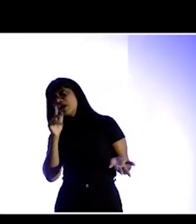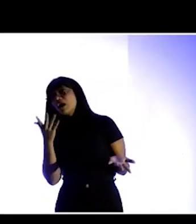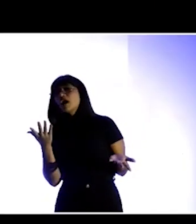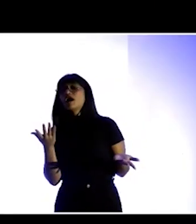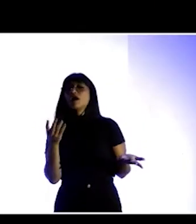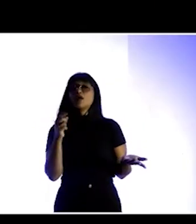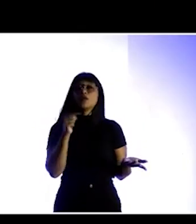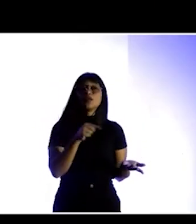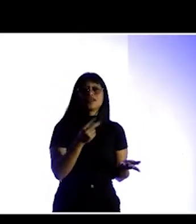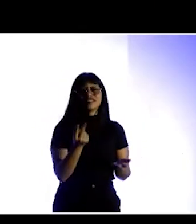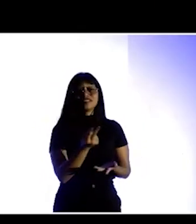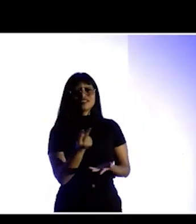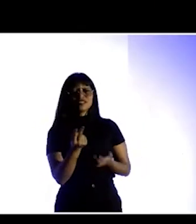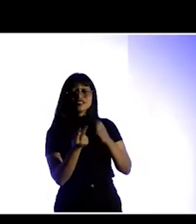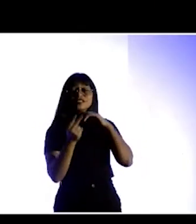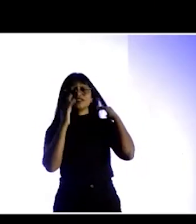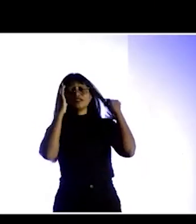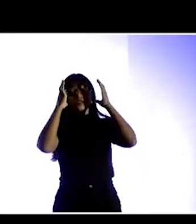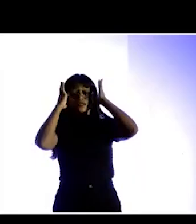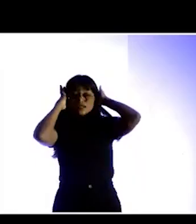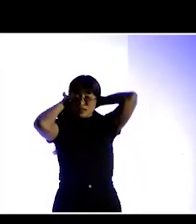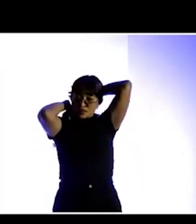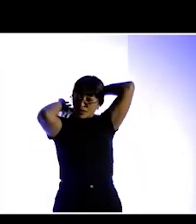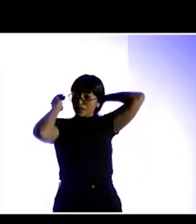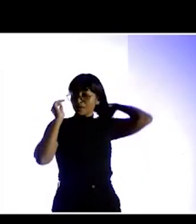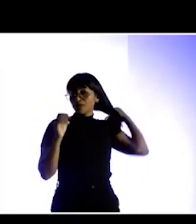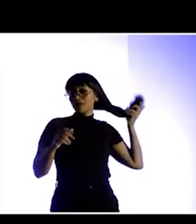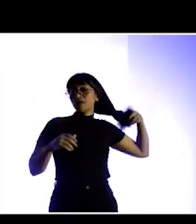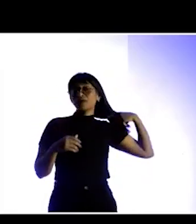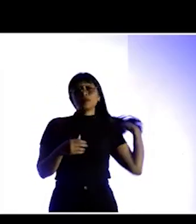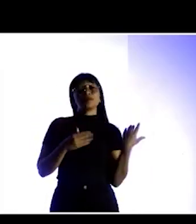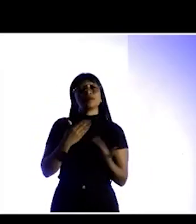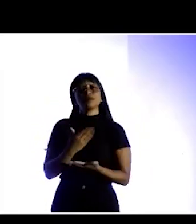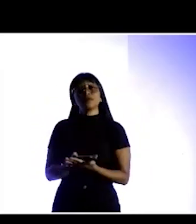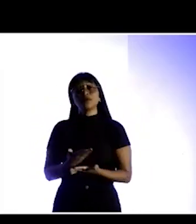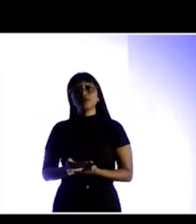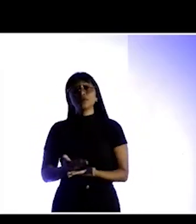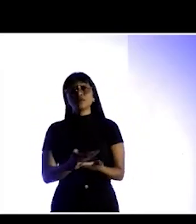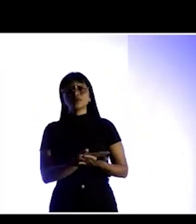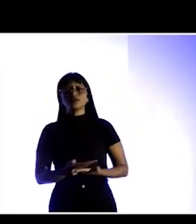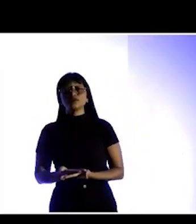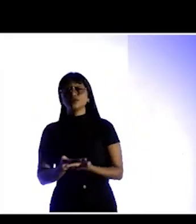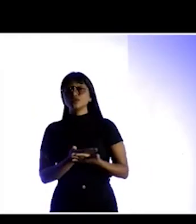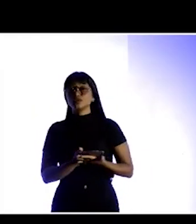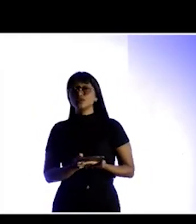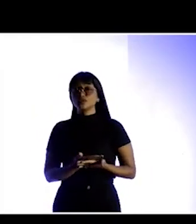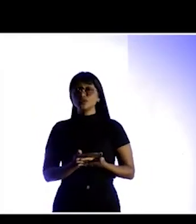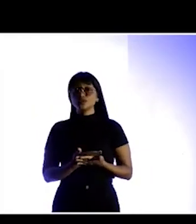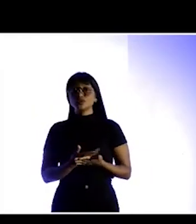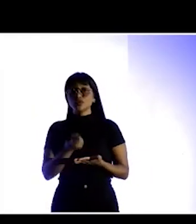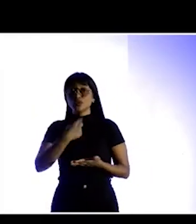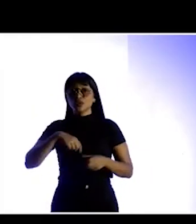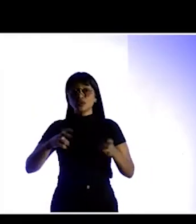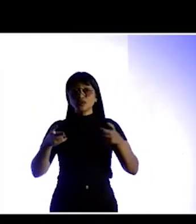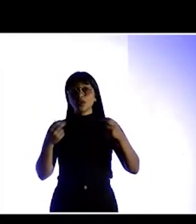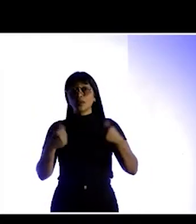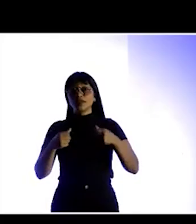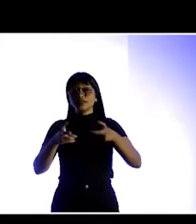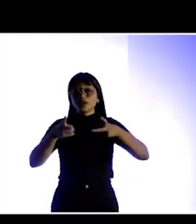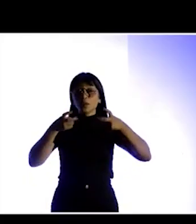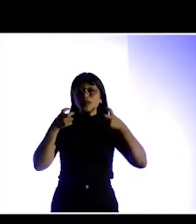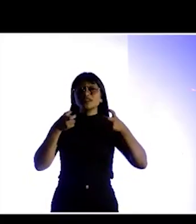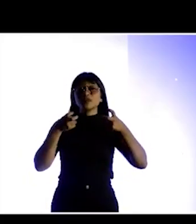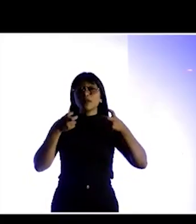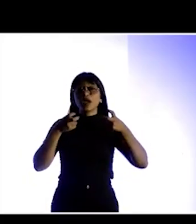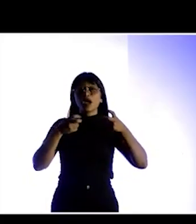E isso é feito, né, partindo do princípio de qual é o nosso nível atual de segurança hídrica. E, para isso, a gente trabalha com o nosso Índice de